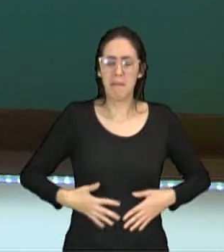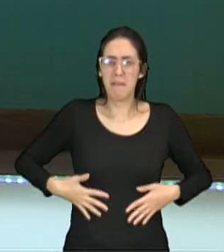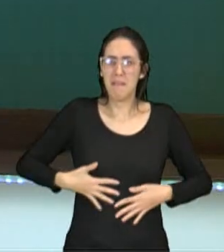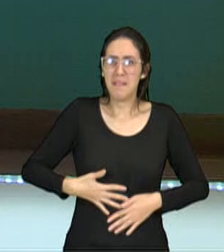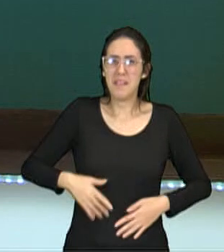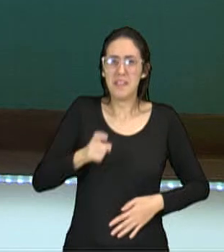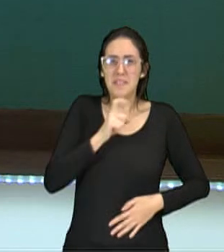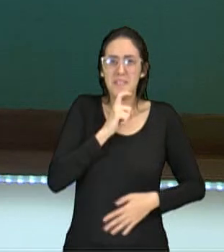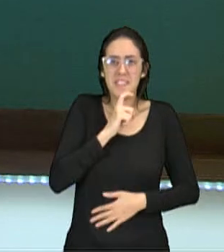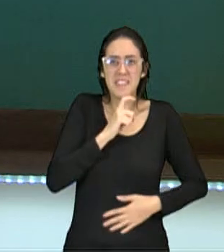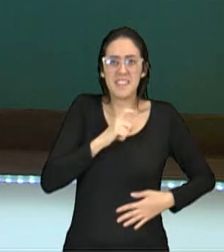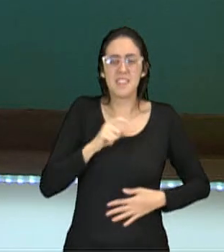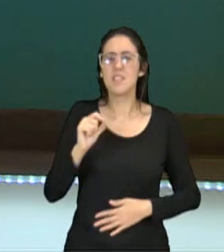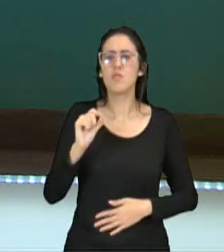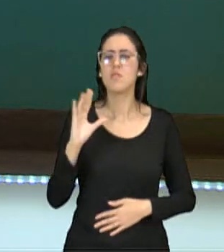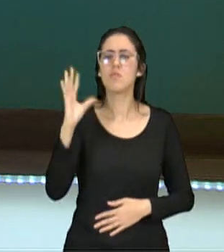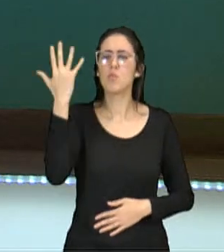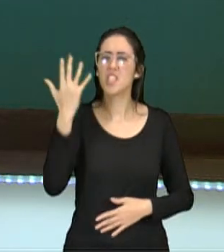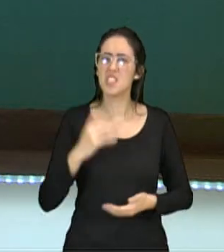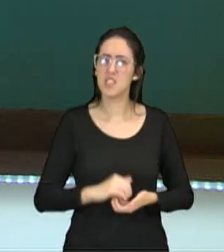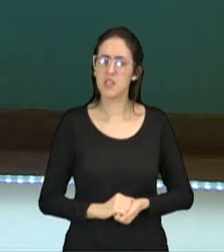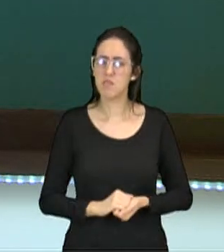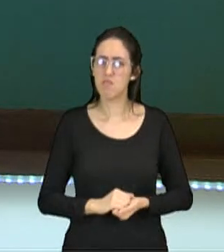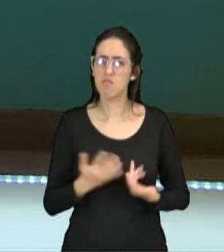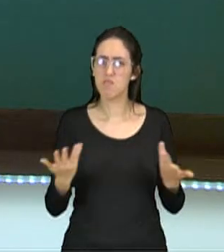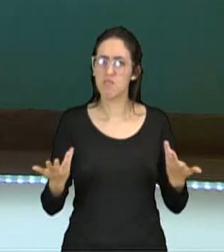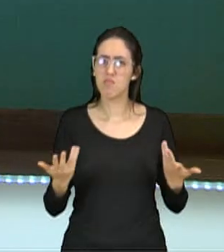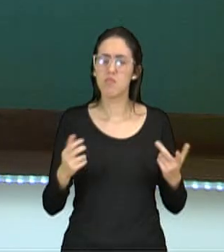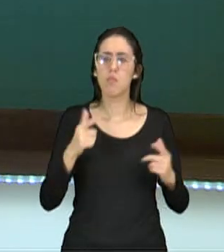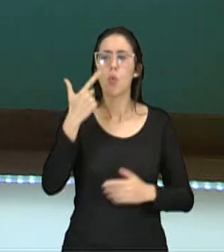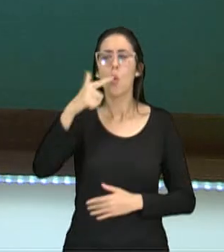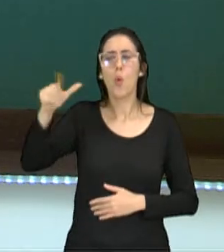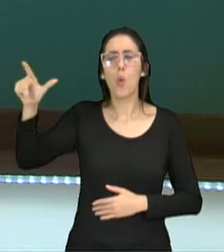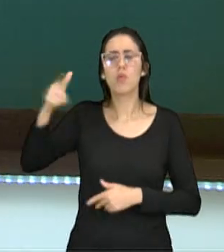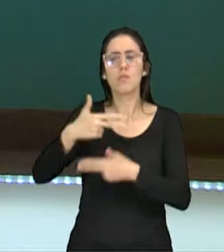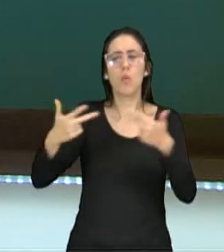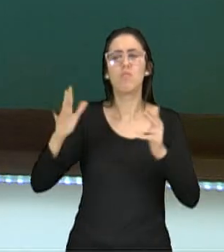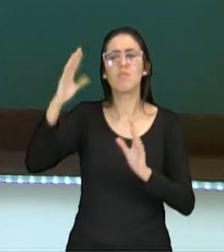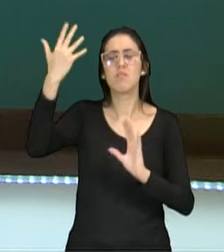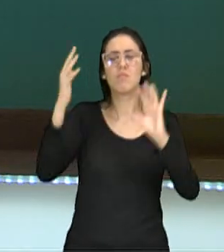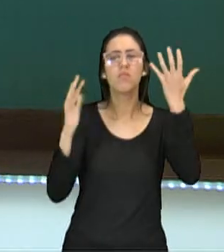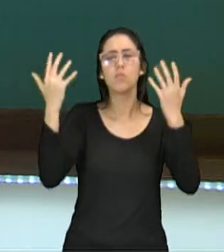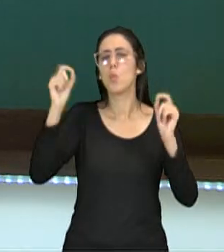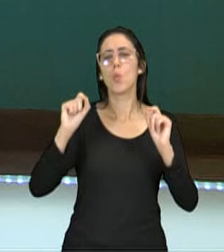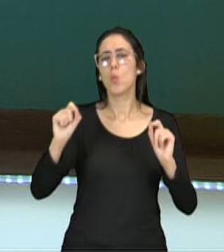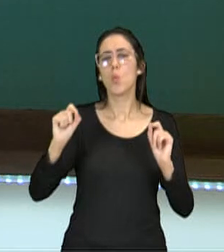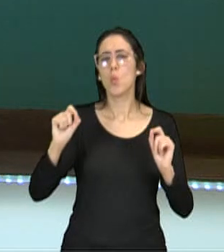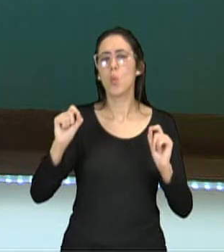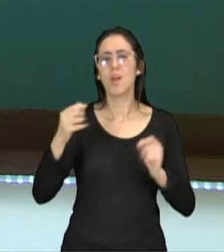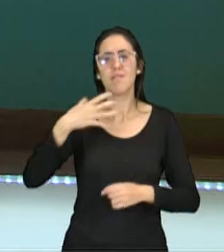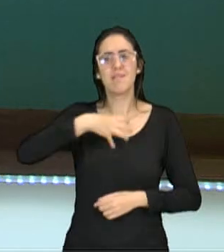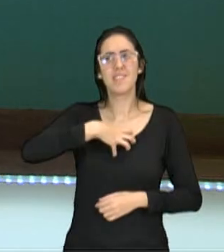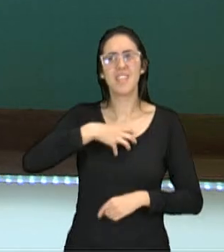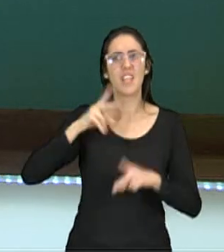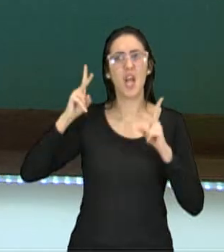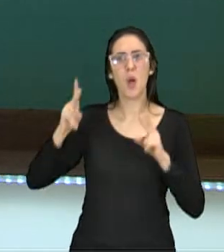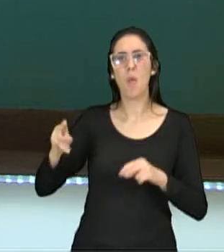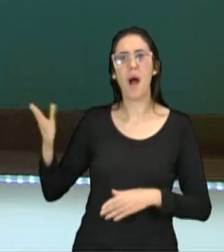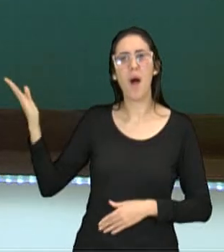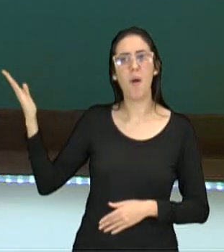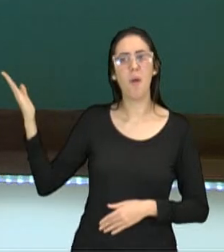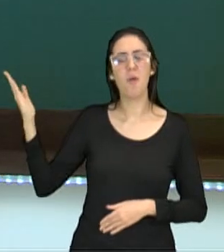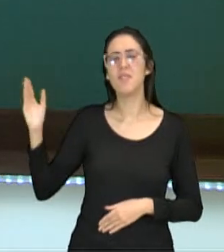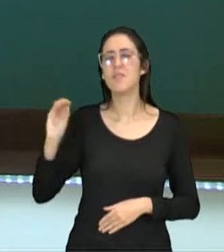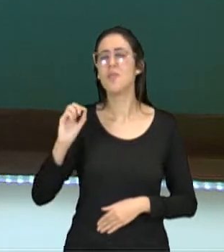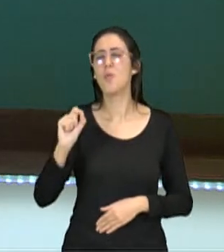que ela estava ali na montanha-russa? Em que outras situações do nosso dia a dia a gente pode sentir os efeitos